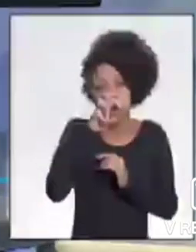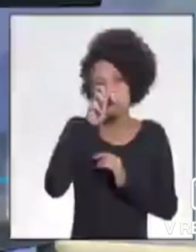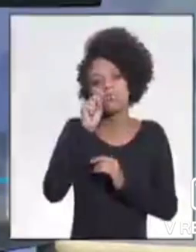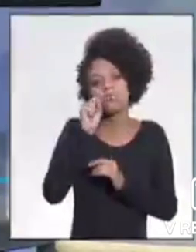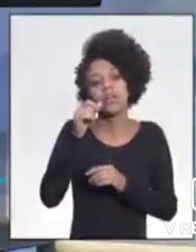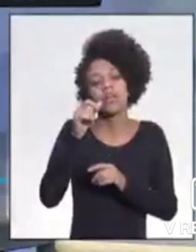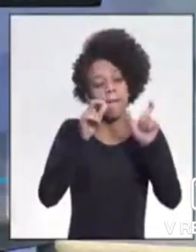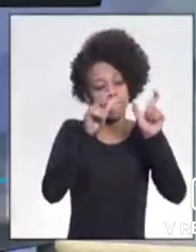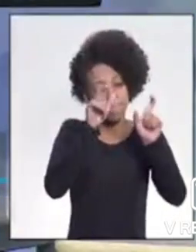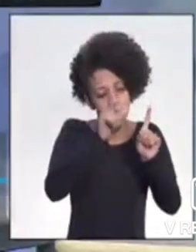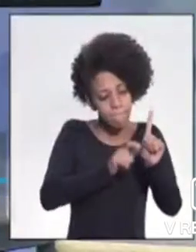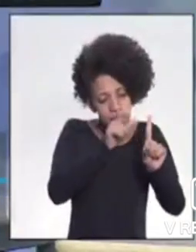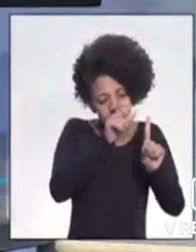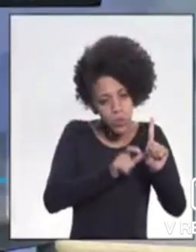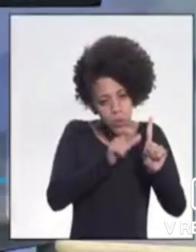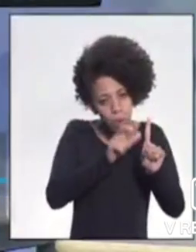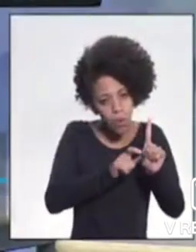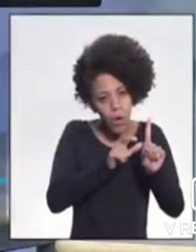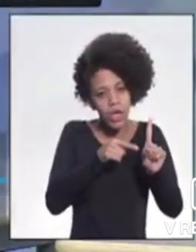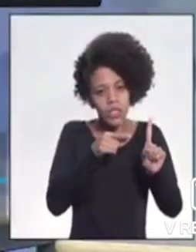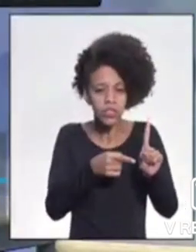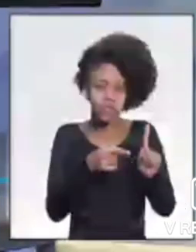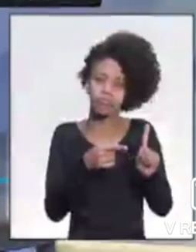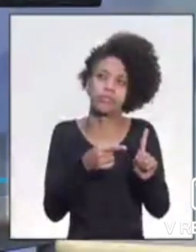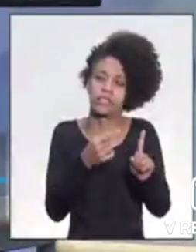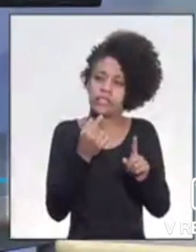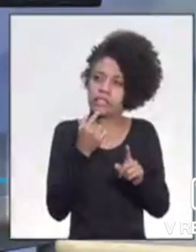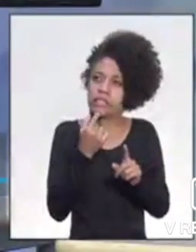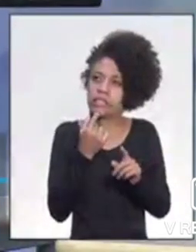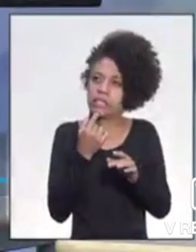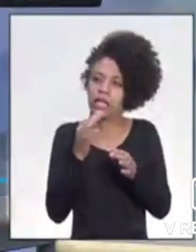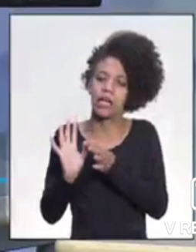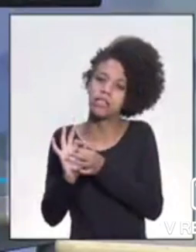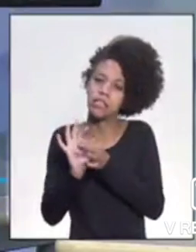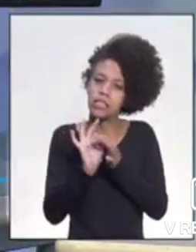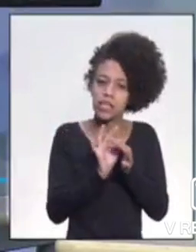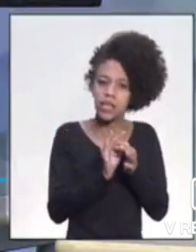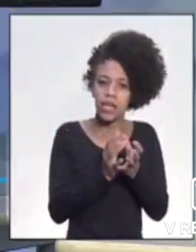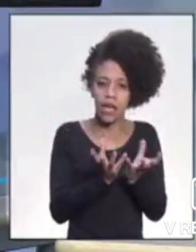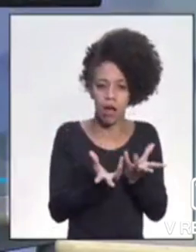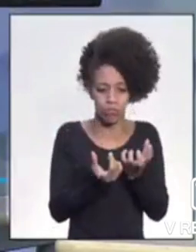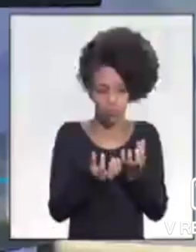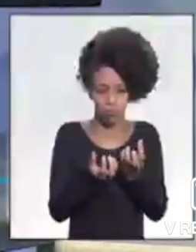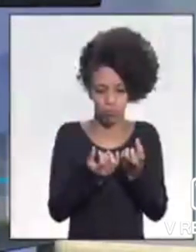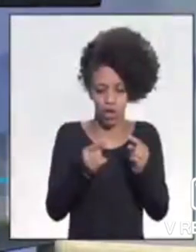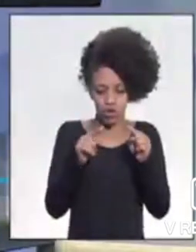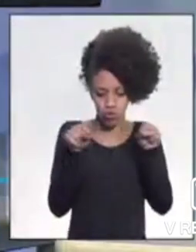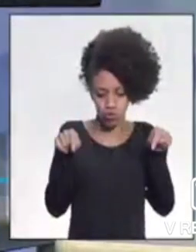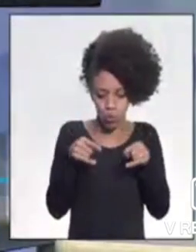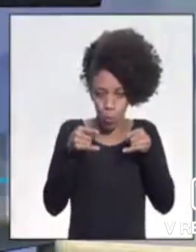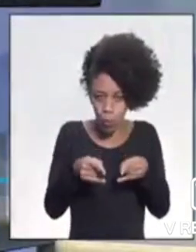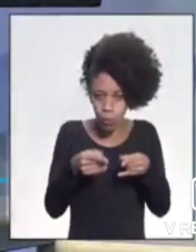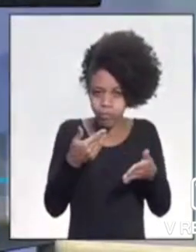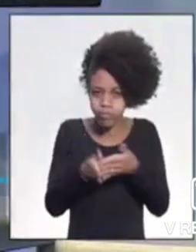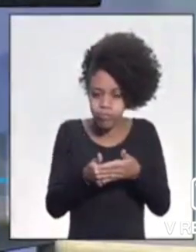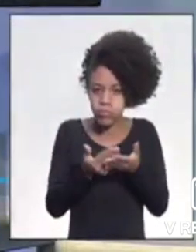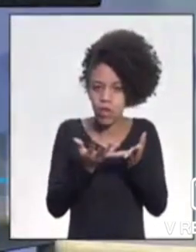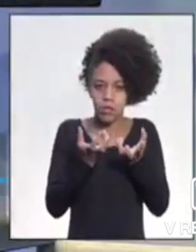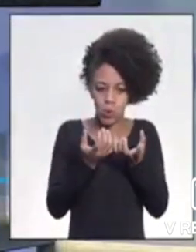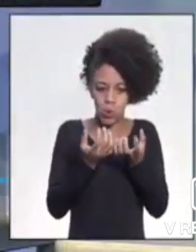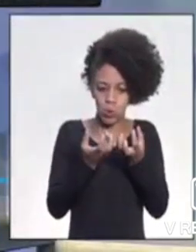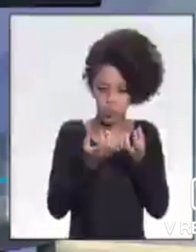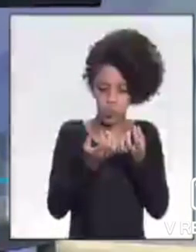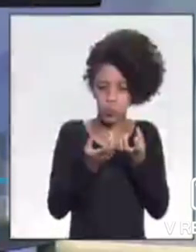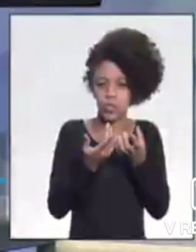que fala quando ele queima a lenha, né, liga a lareira dentro do quarto fechado, né, e a alternativa